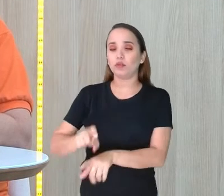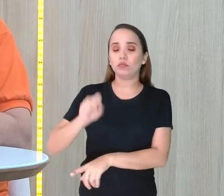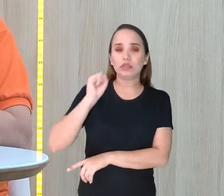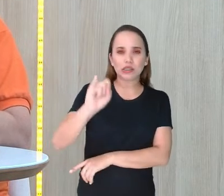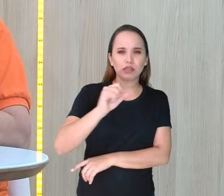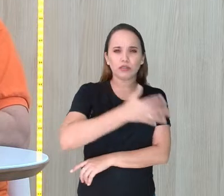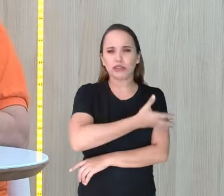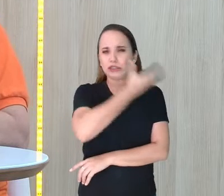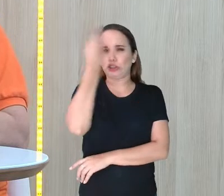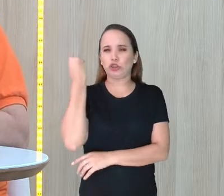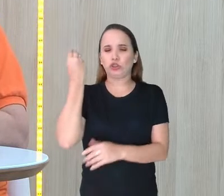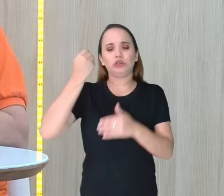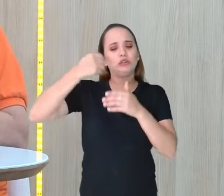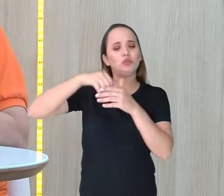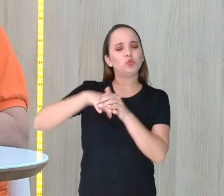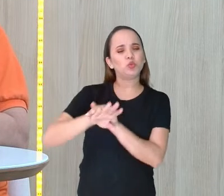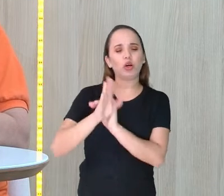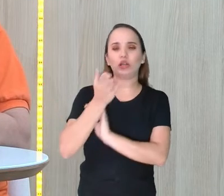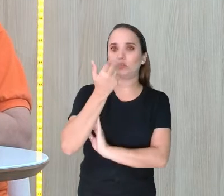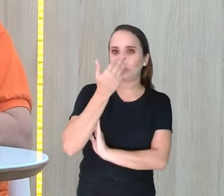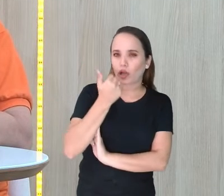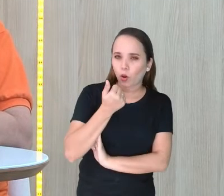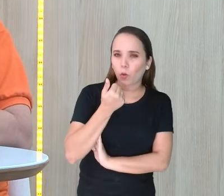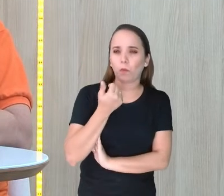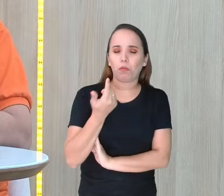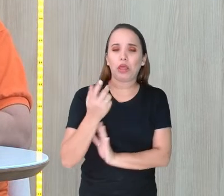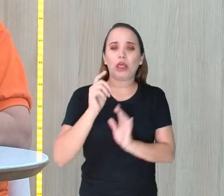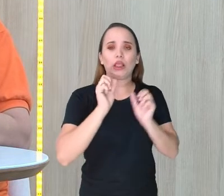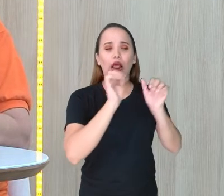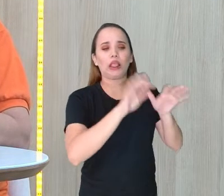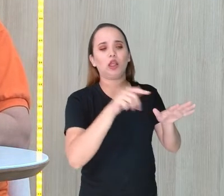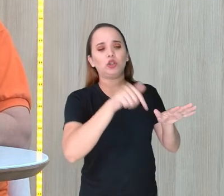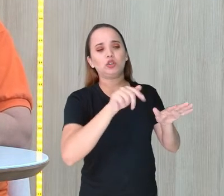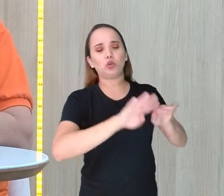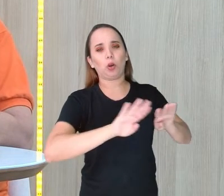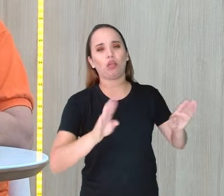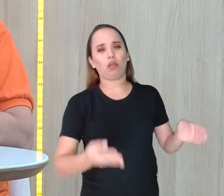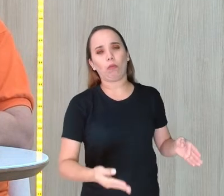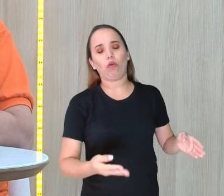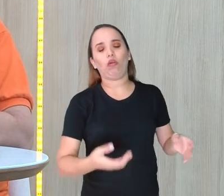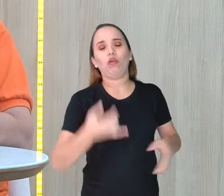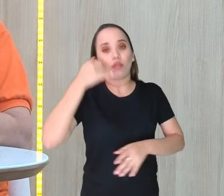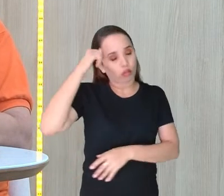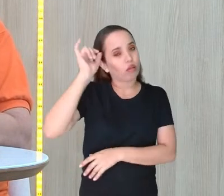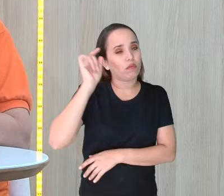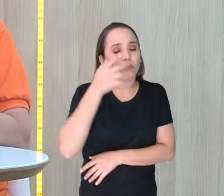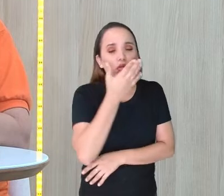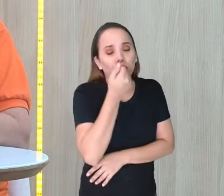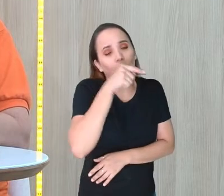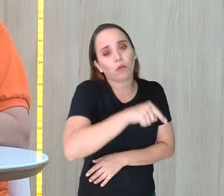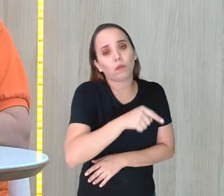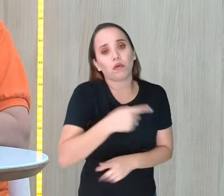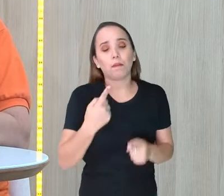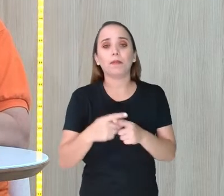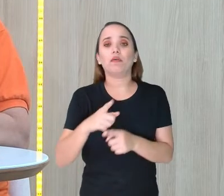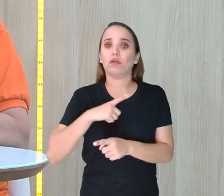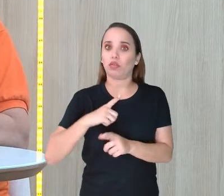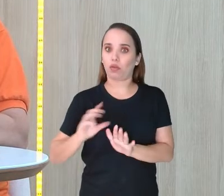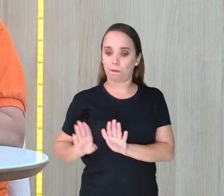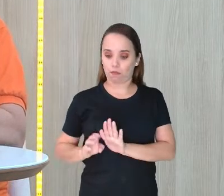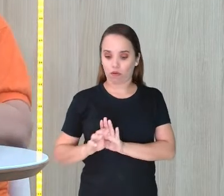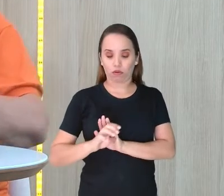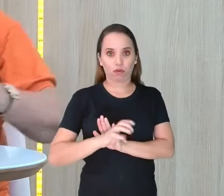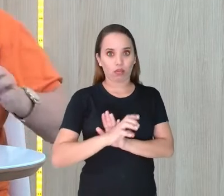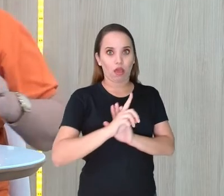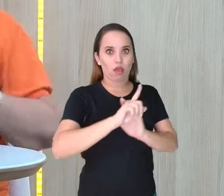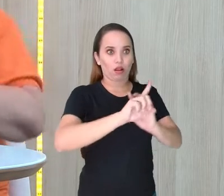de manhã, chegou no meio-dia da escola, o alimento estava em cima da mesa, evita esse tipo de alimento, porque a quantidade de bactérias que